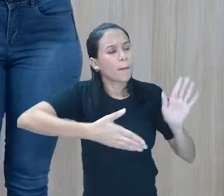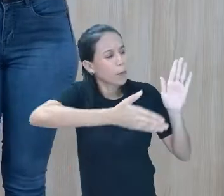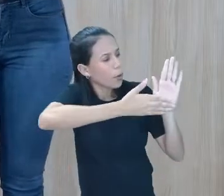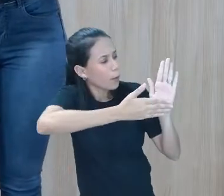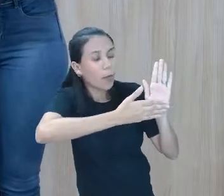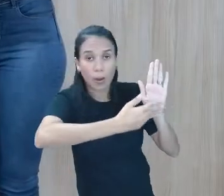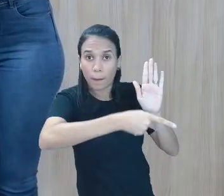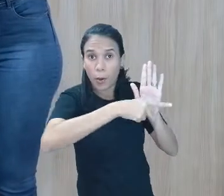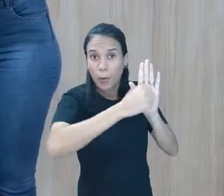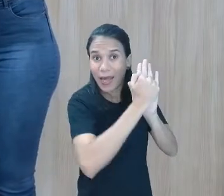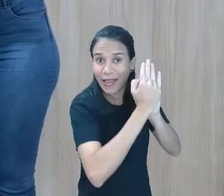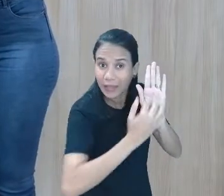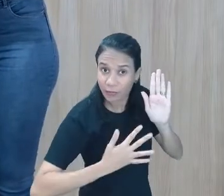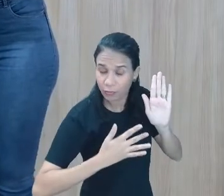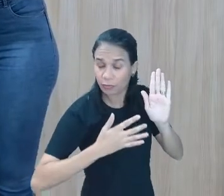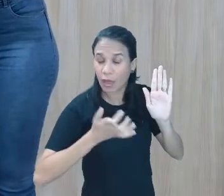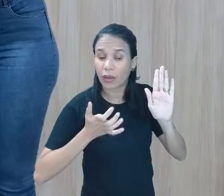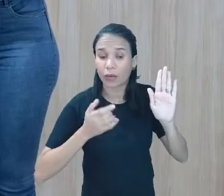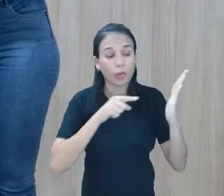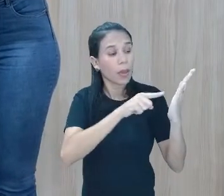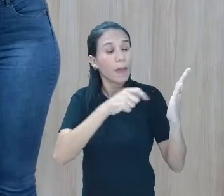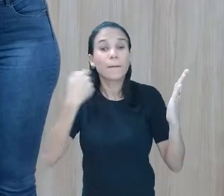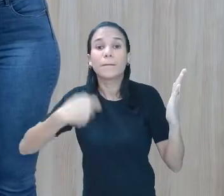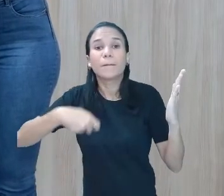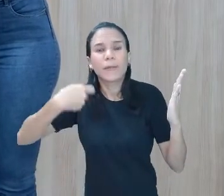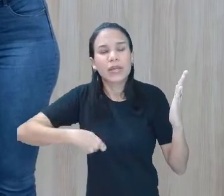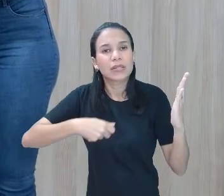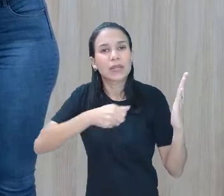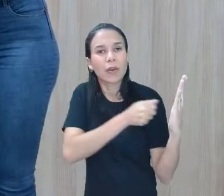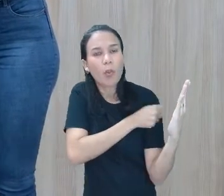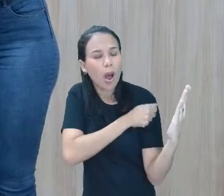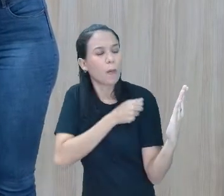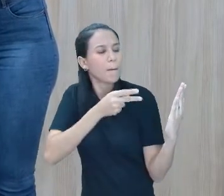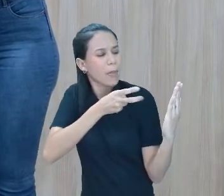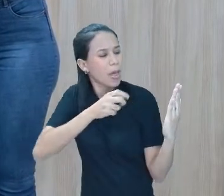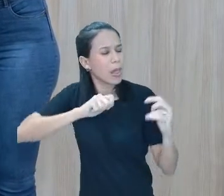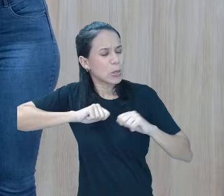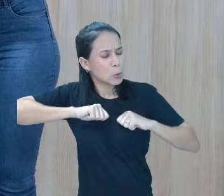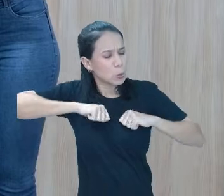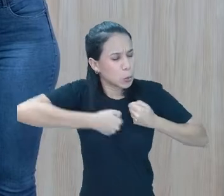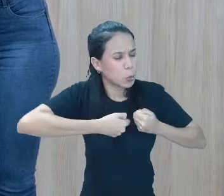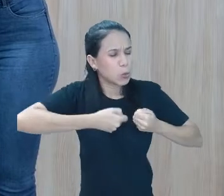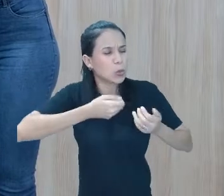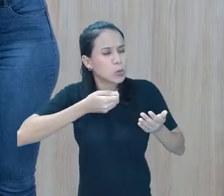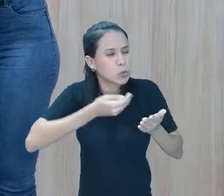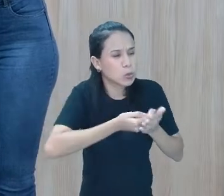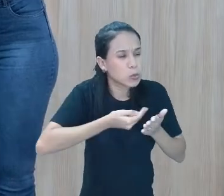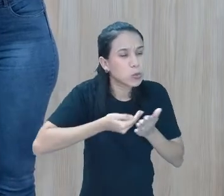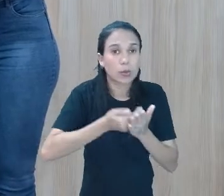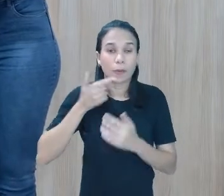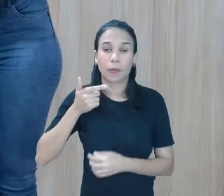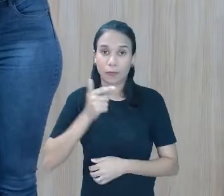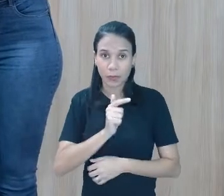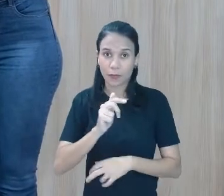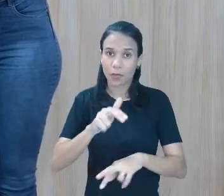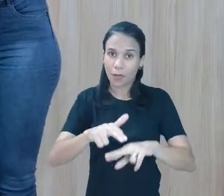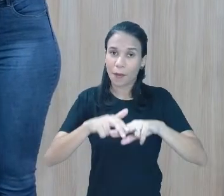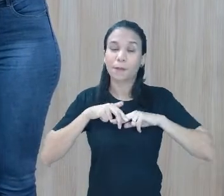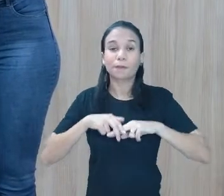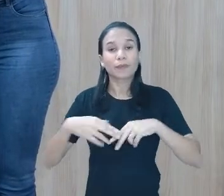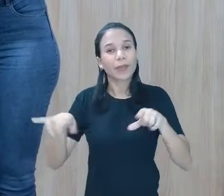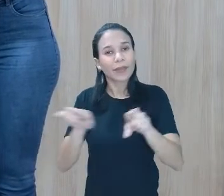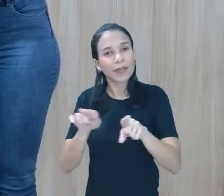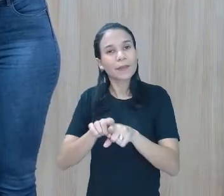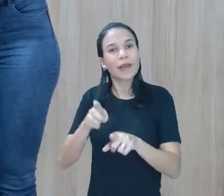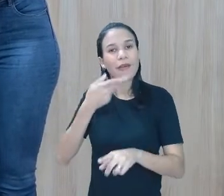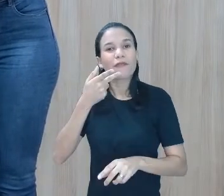uma atividade, a gente entende que é preciso que ele persista, é preciso que ele permaneça. Então, falamos